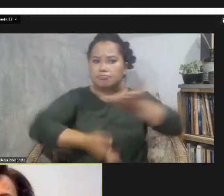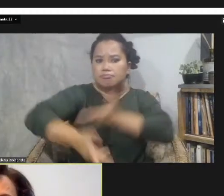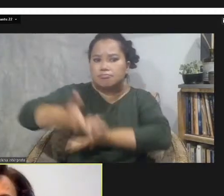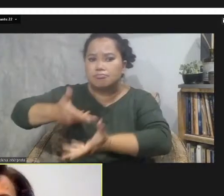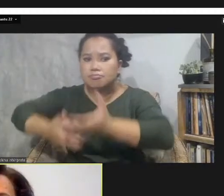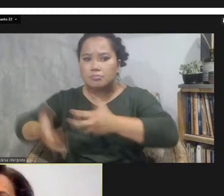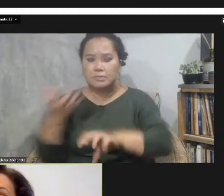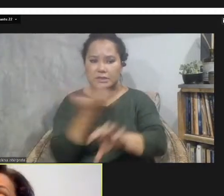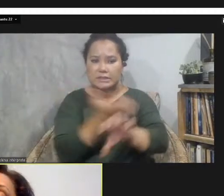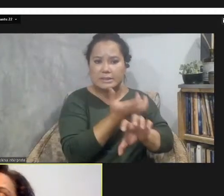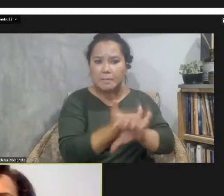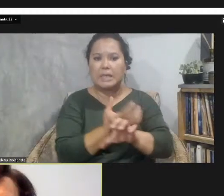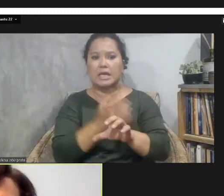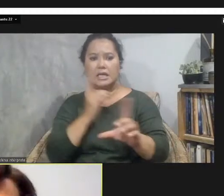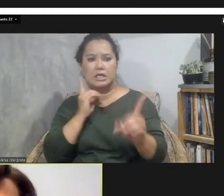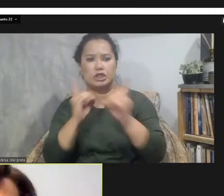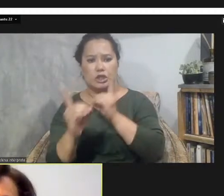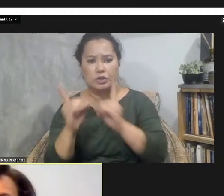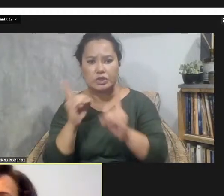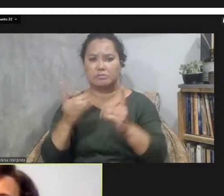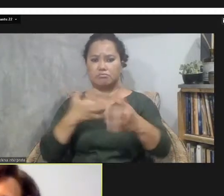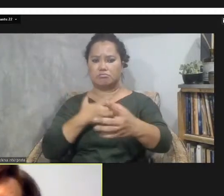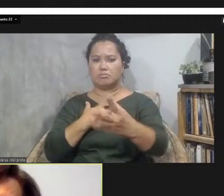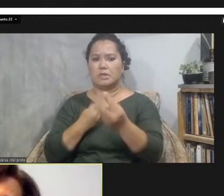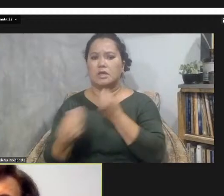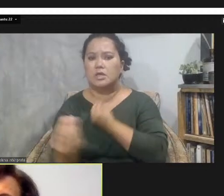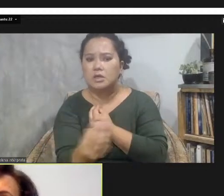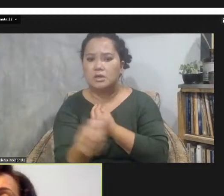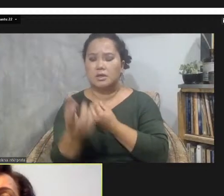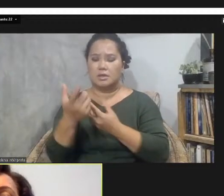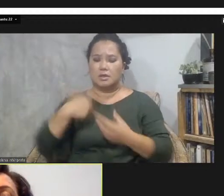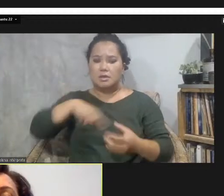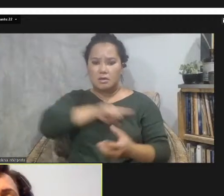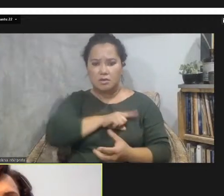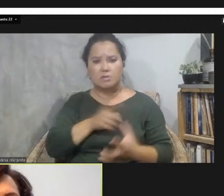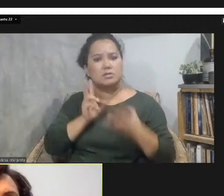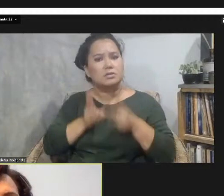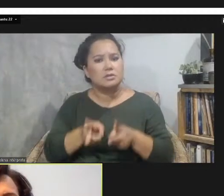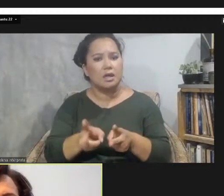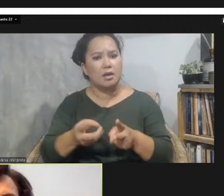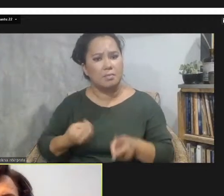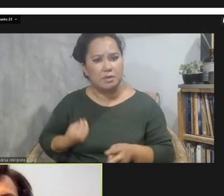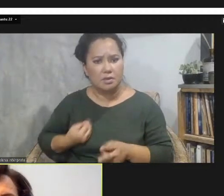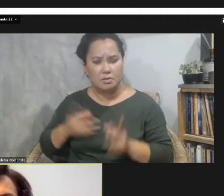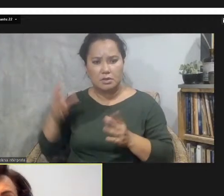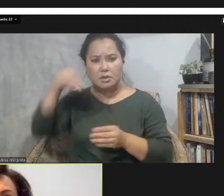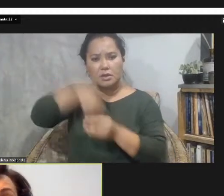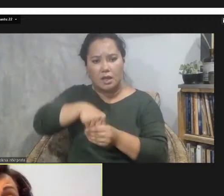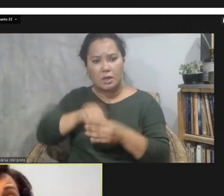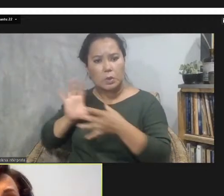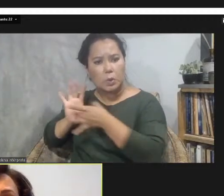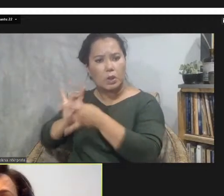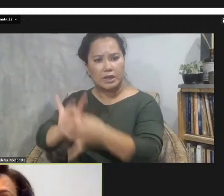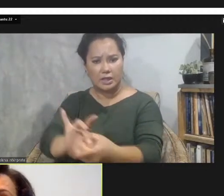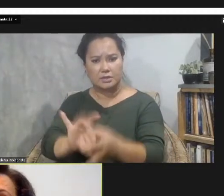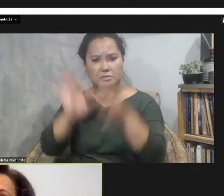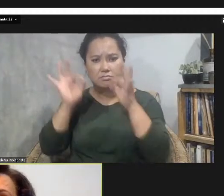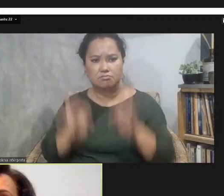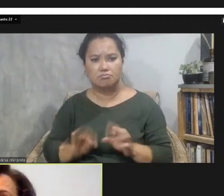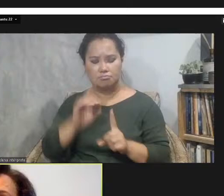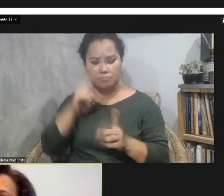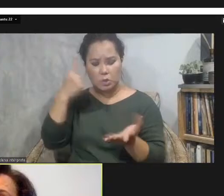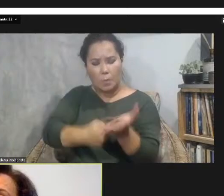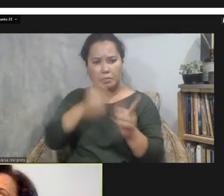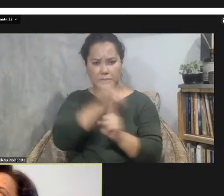se referenciarem no contexto em que se realizam e do compromisso social. Eu diria, professora